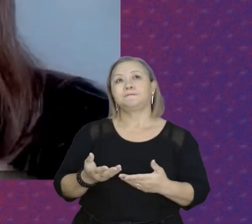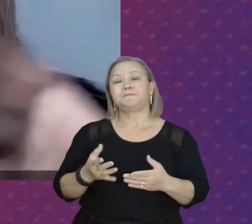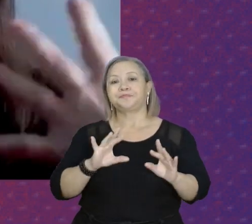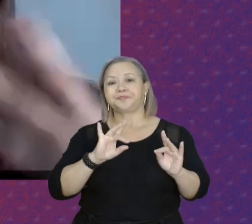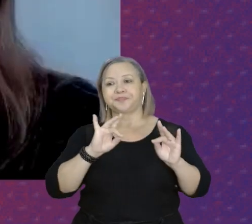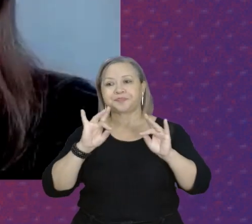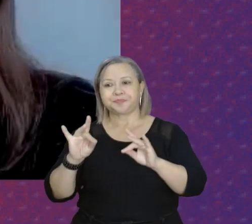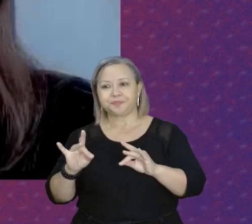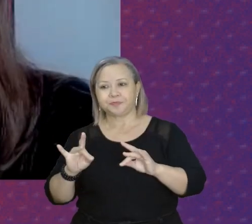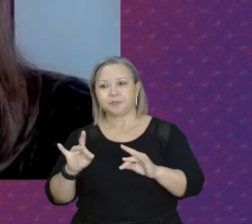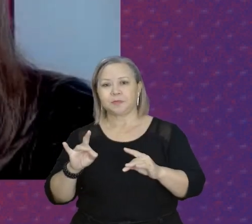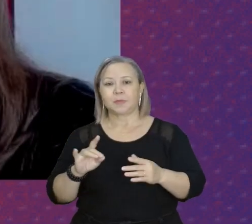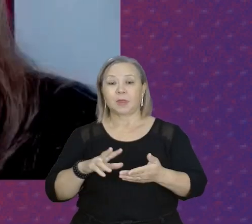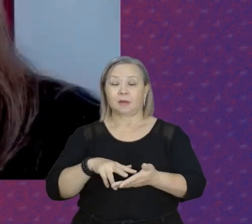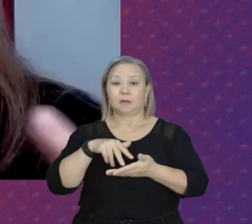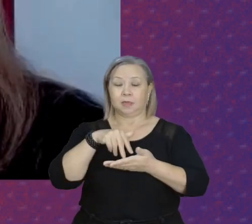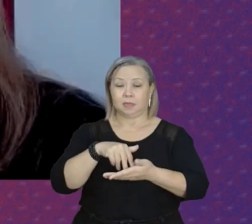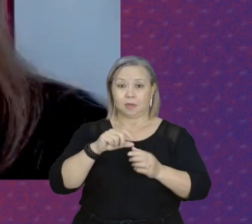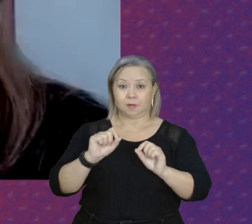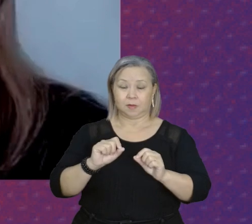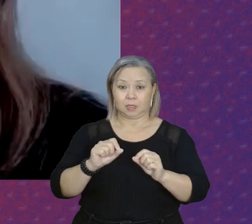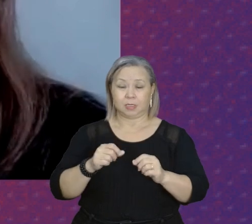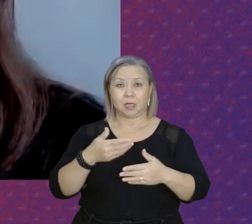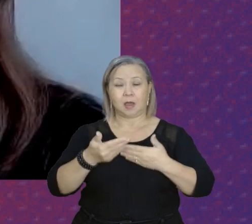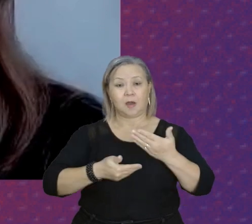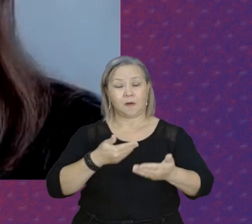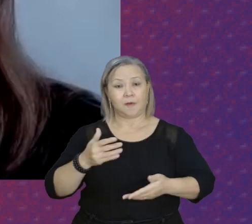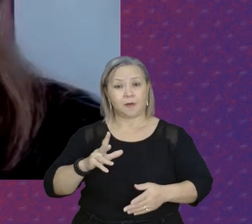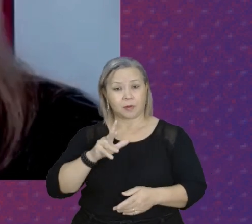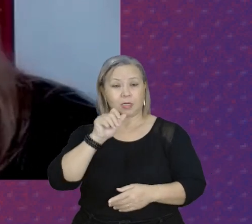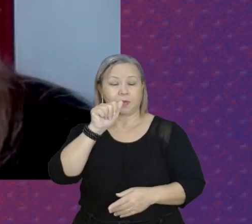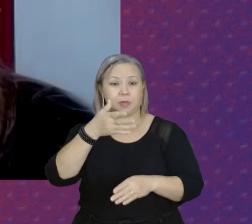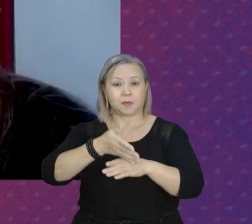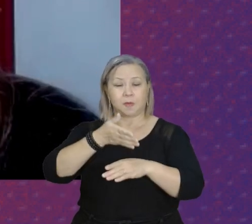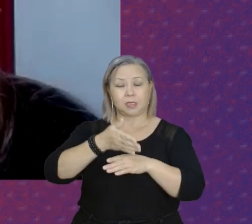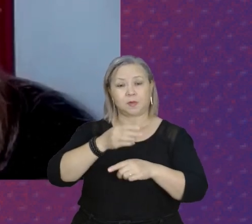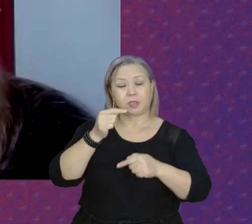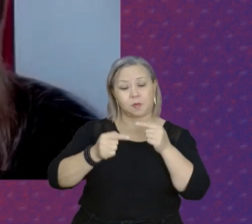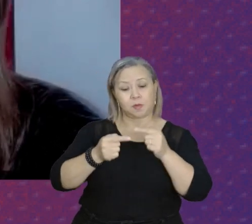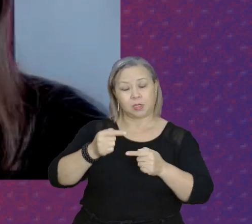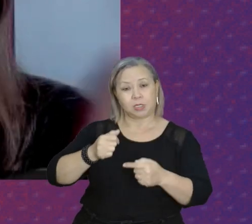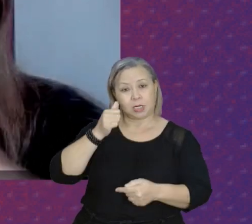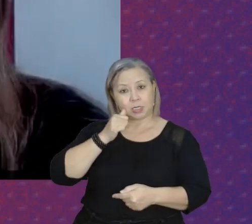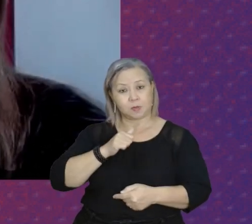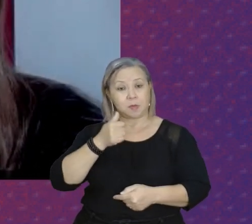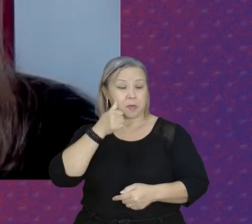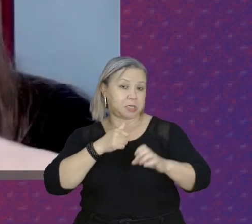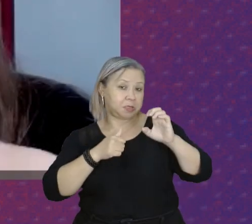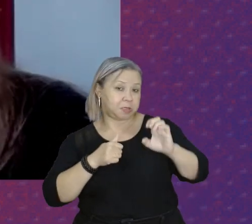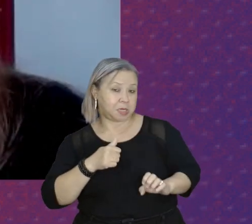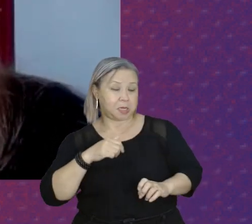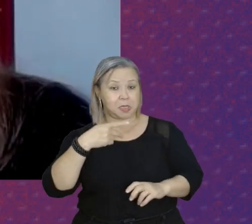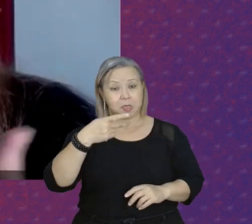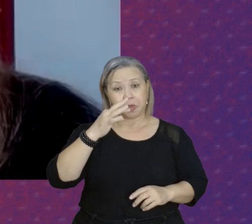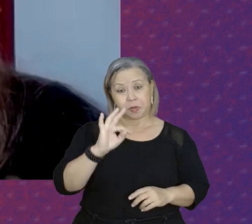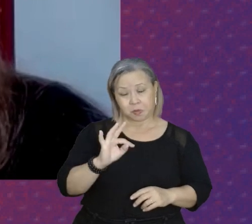Nós estamos aqui no Elas por Elas, que tem a ver com o fortalecimento da participação política das mulheres de esquerda, mulheres do PT,